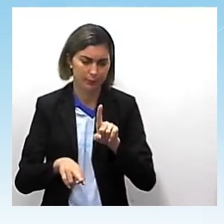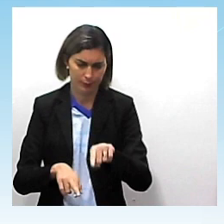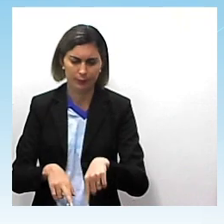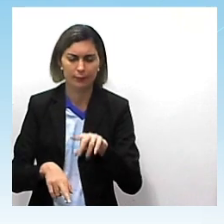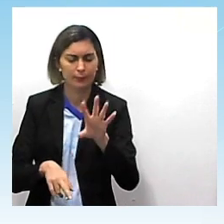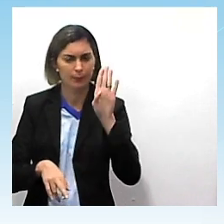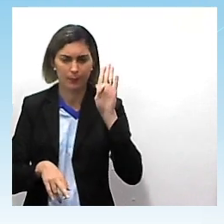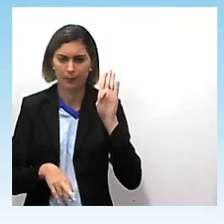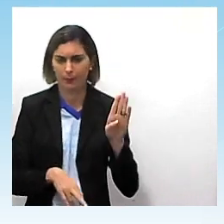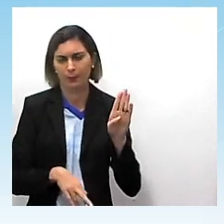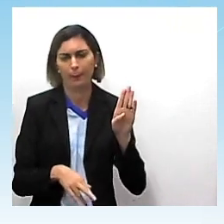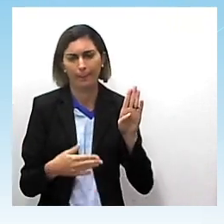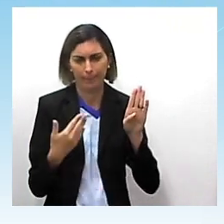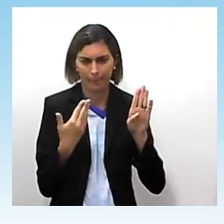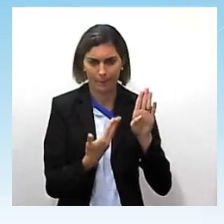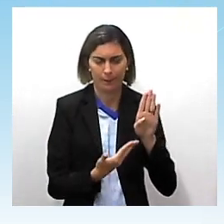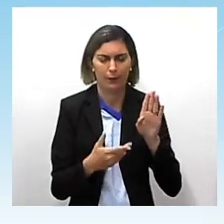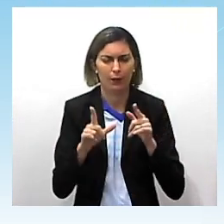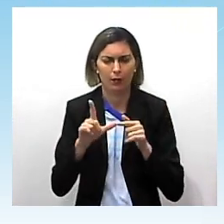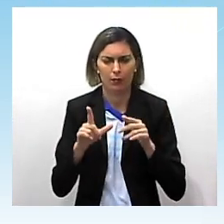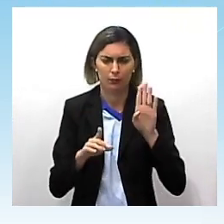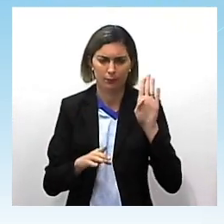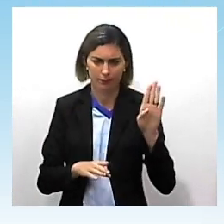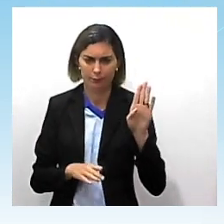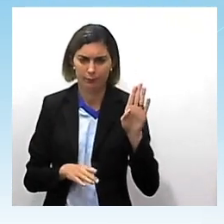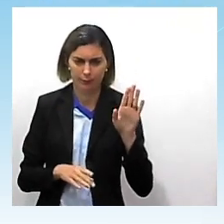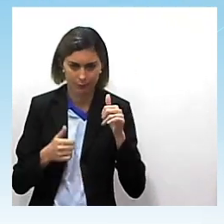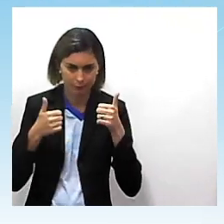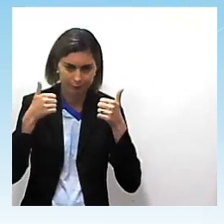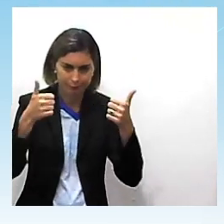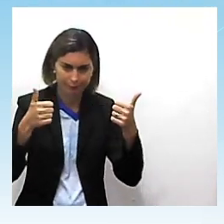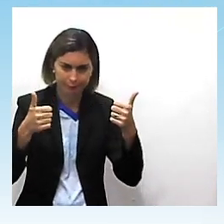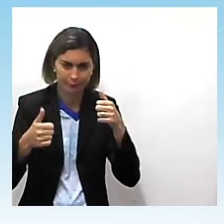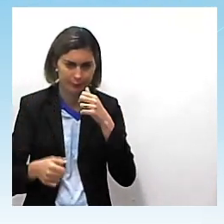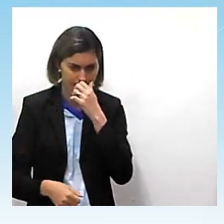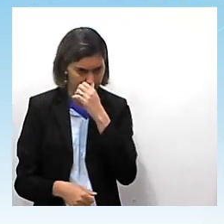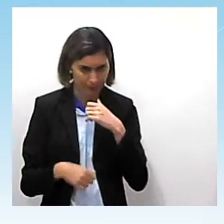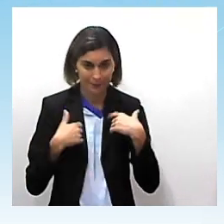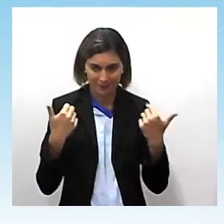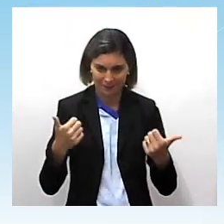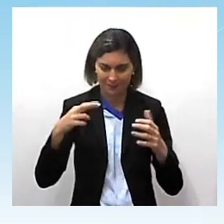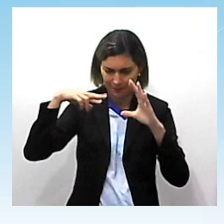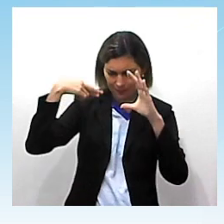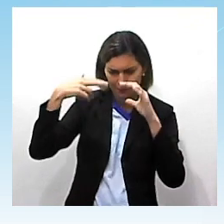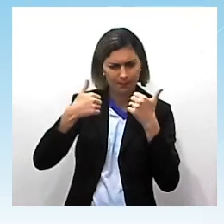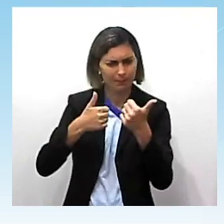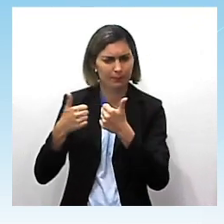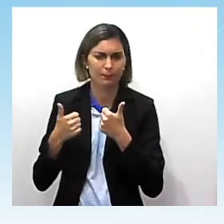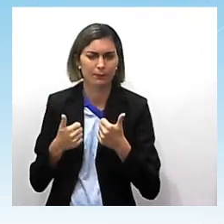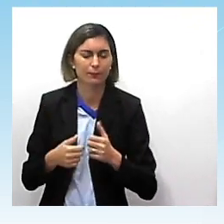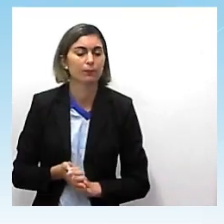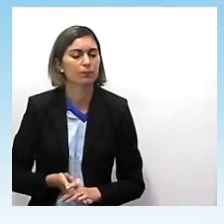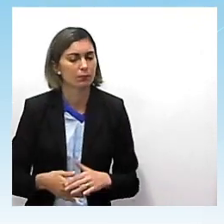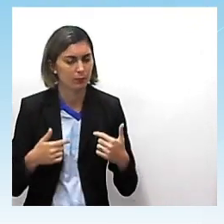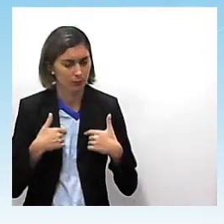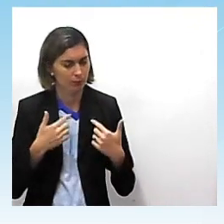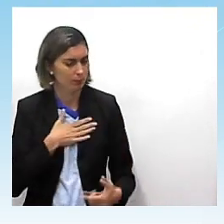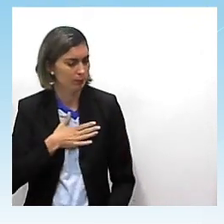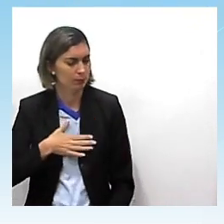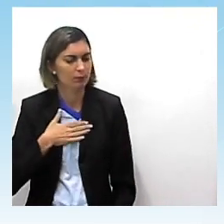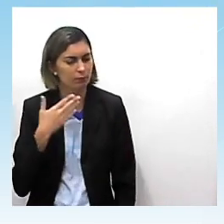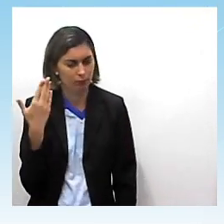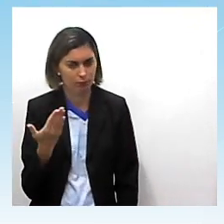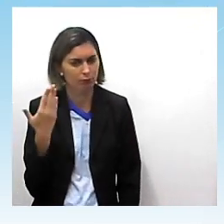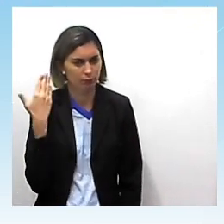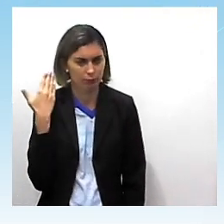fica exatamente conectada na letra B. Show de bola, Robertão! Show de bola, Robertão! Eu gostei muito